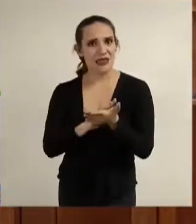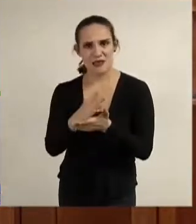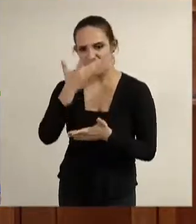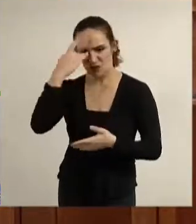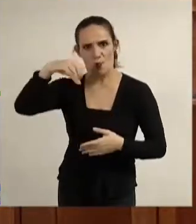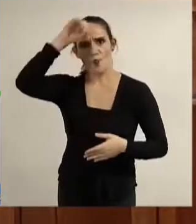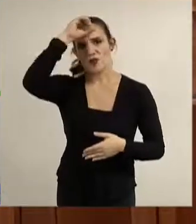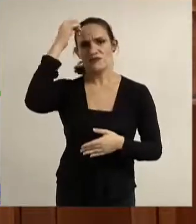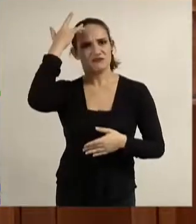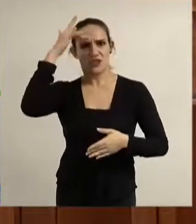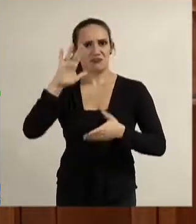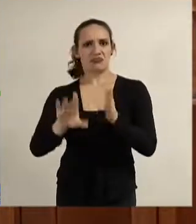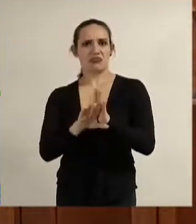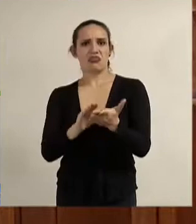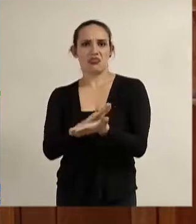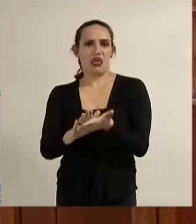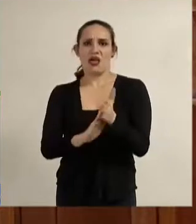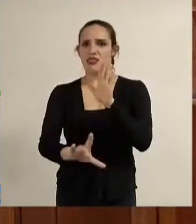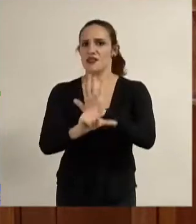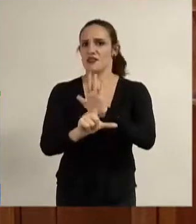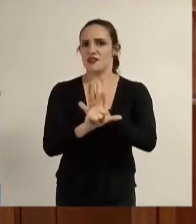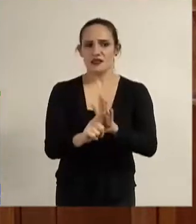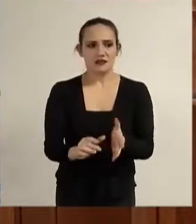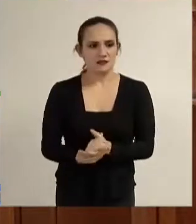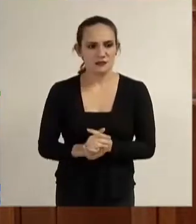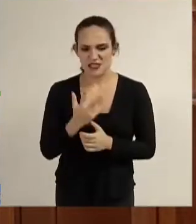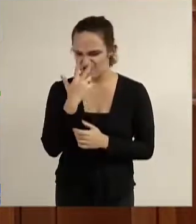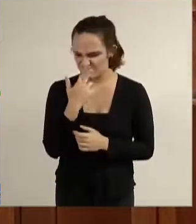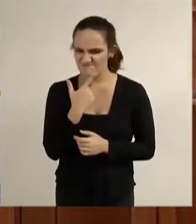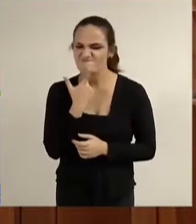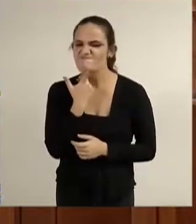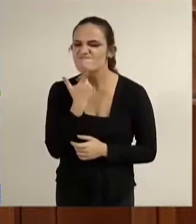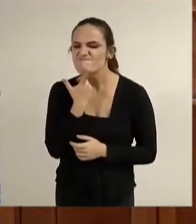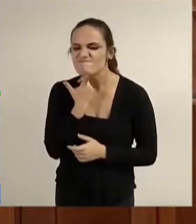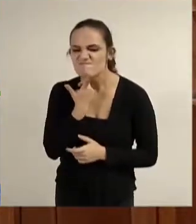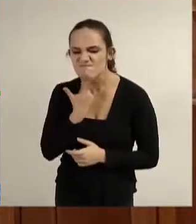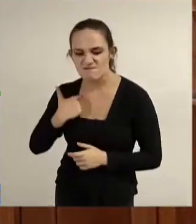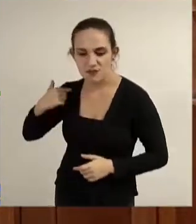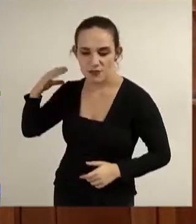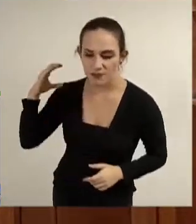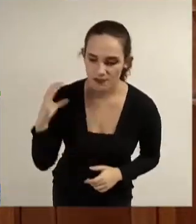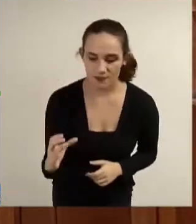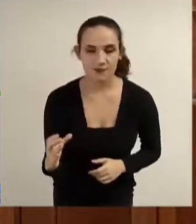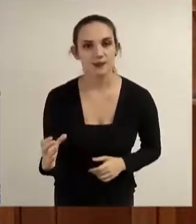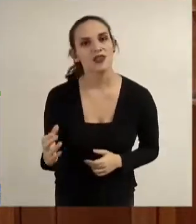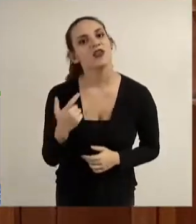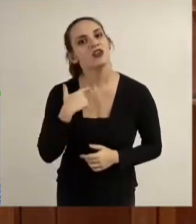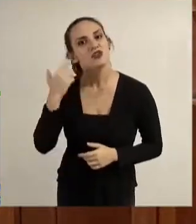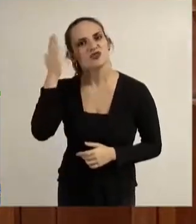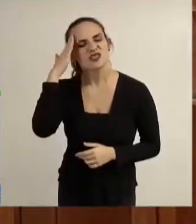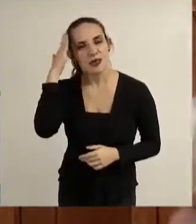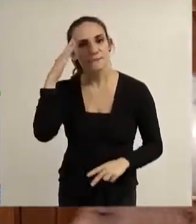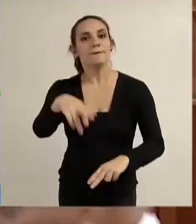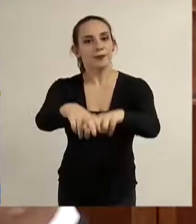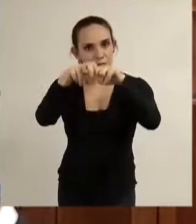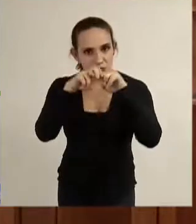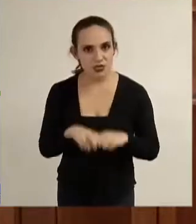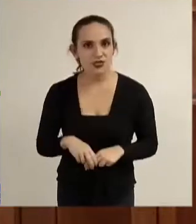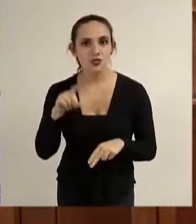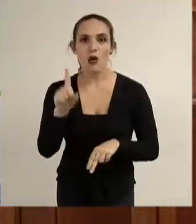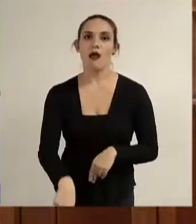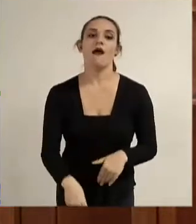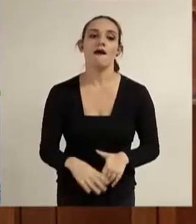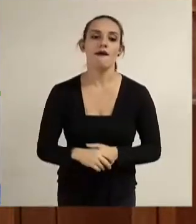entender nada de lei. Já tem esse instinto voltado para a criminalidade e não tenho dúvida que é por estas